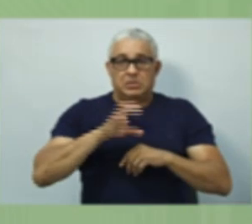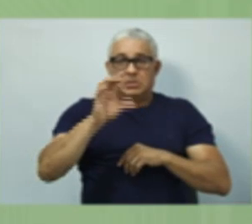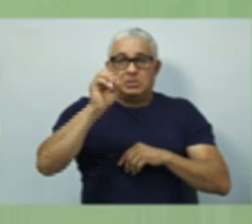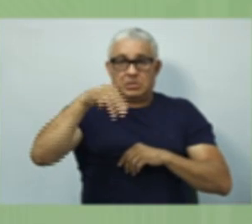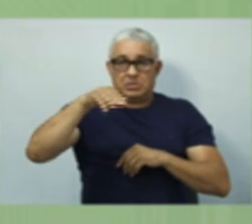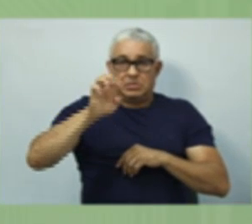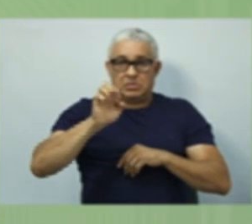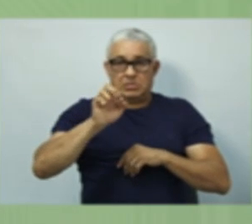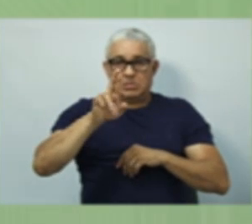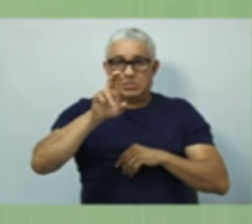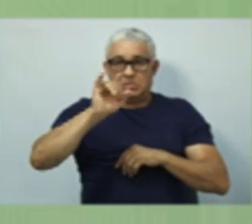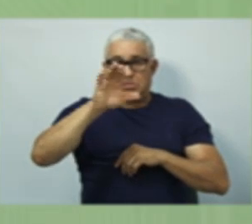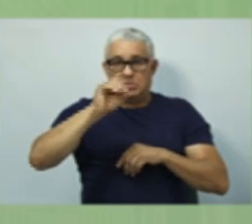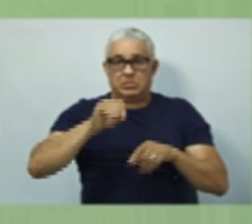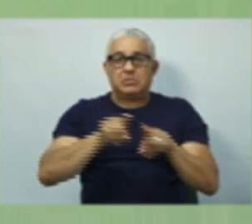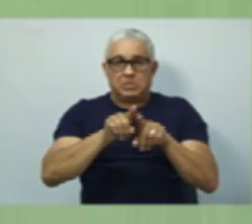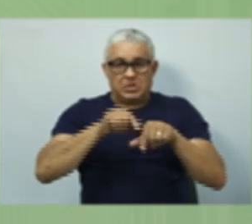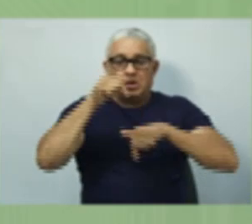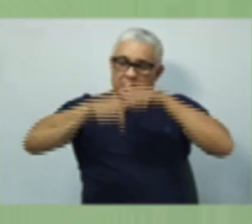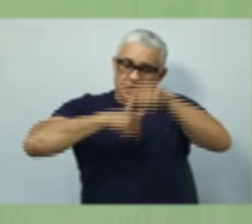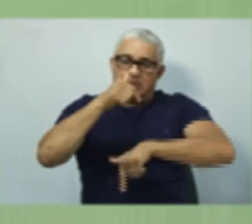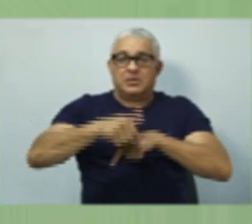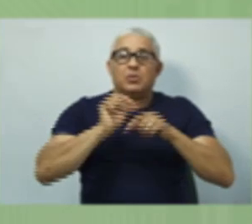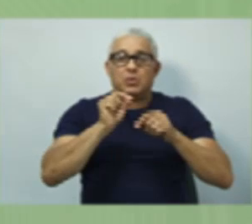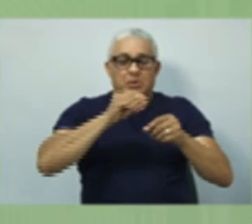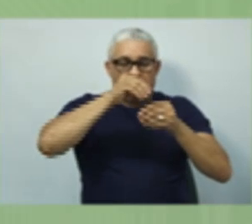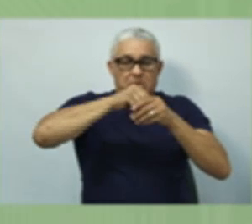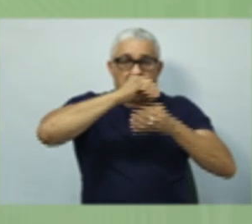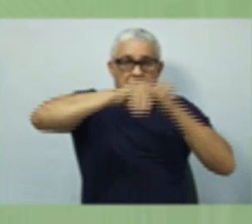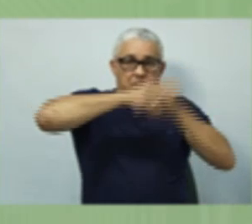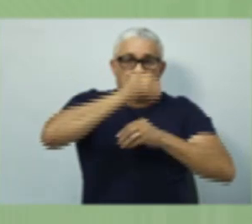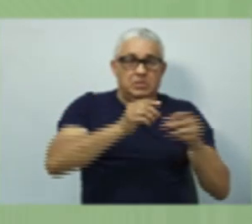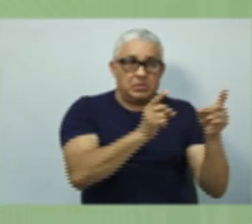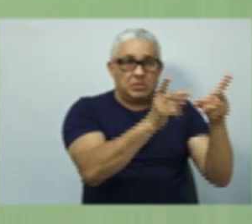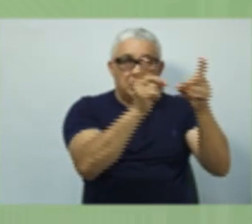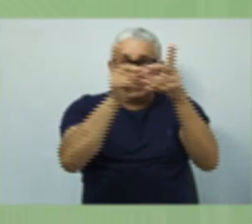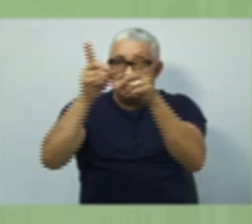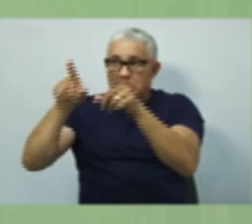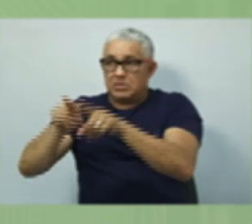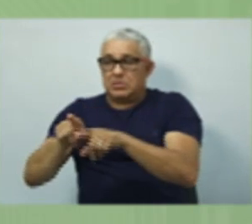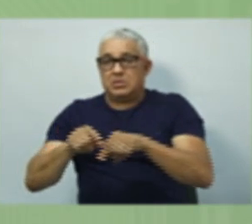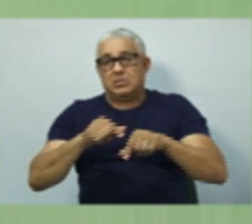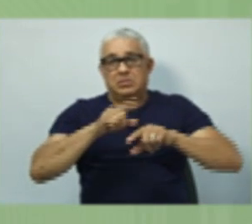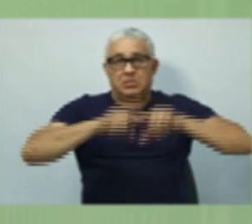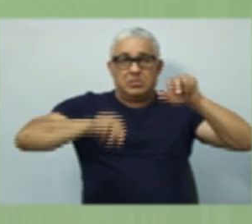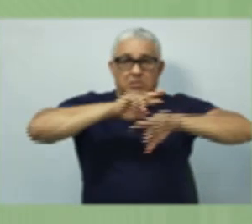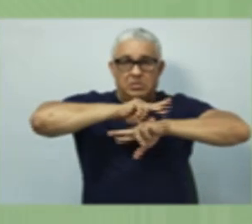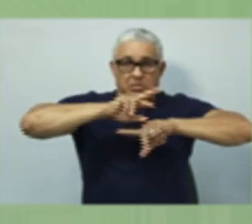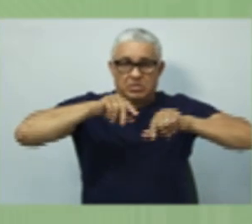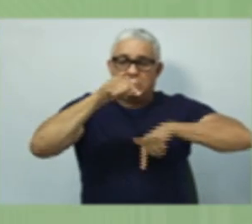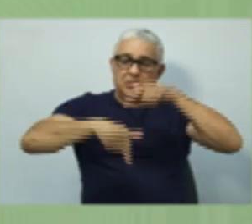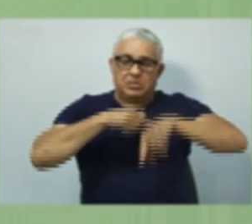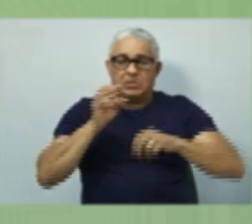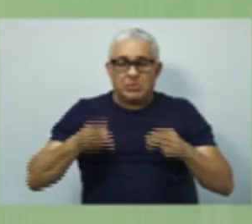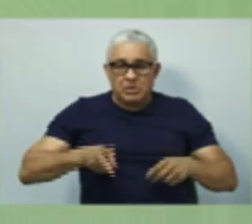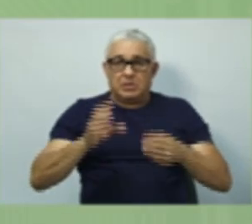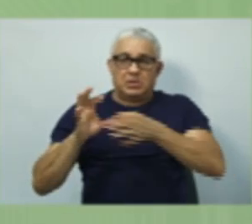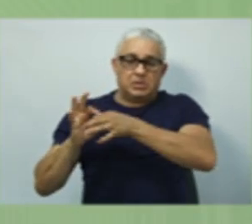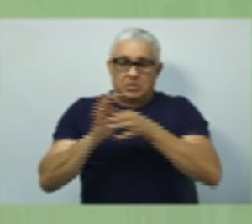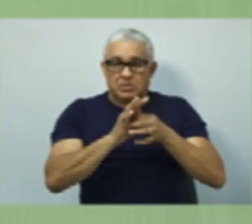e serviços, que envolve a venda de produtos e a prestação de serviço, sempre está ligada.